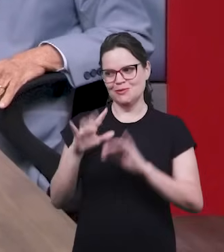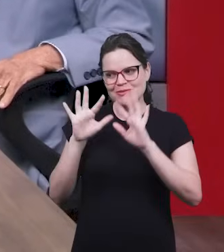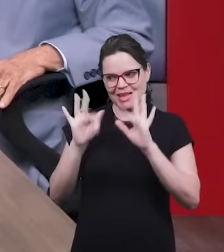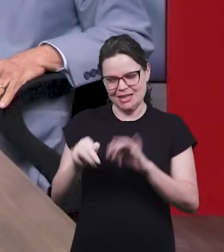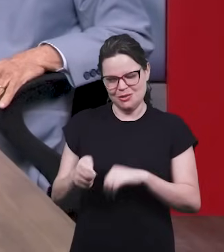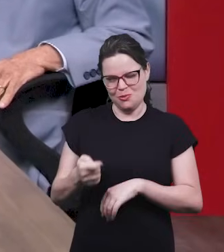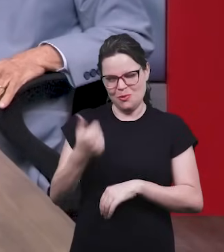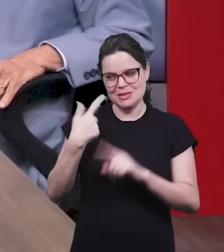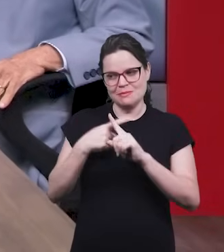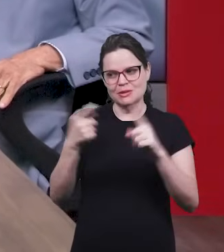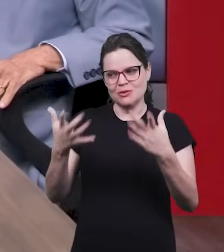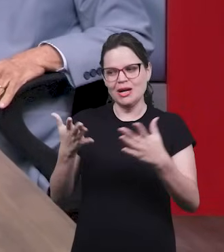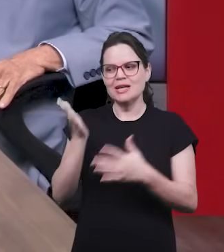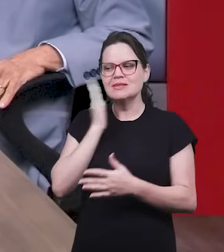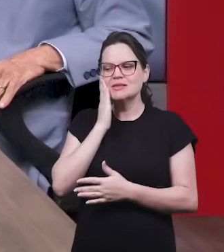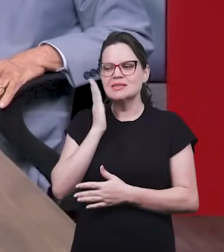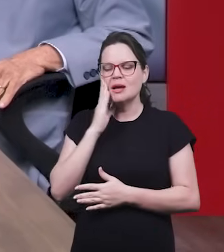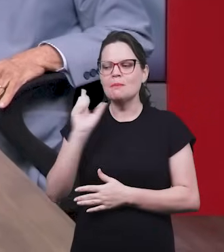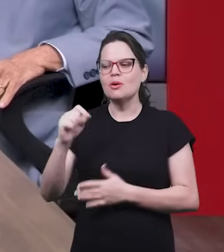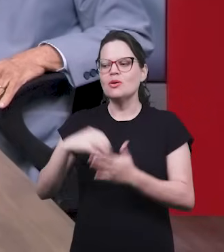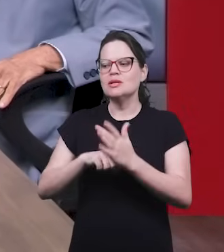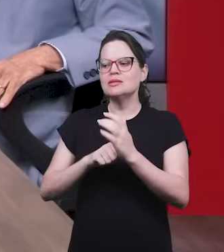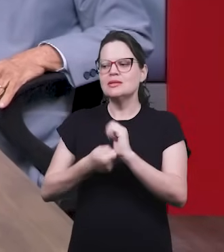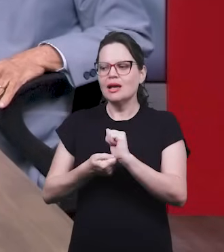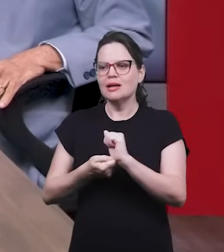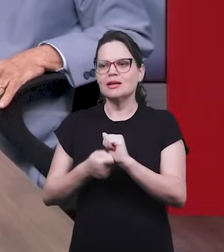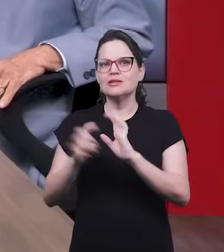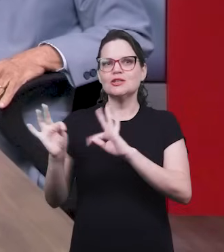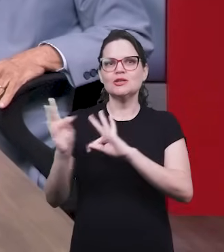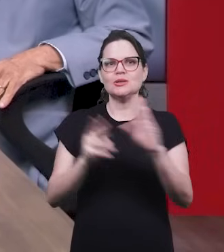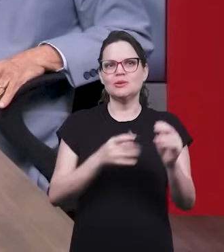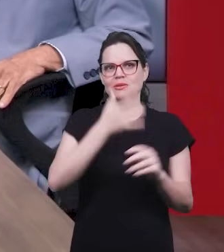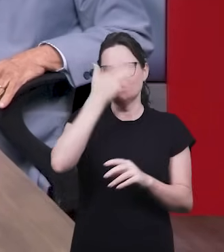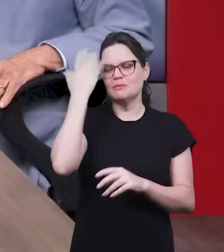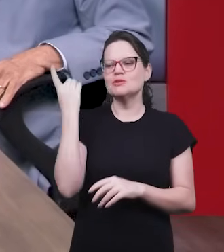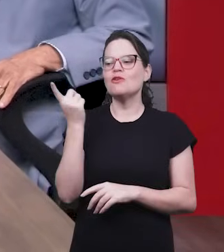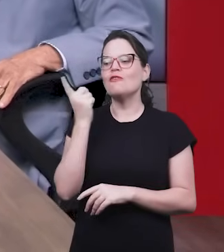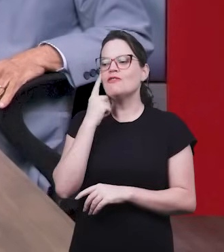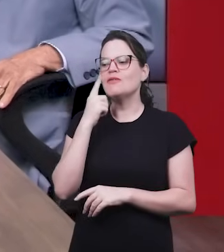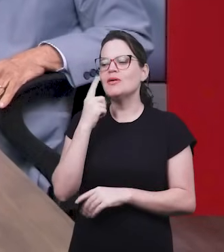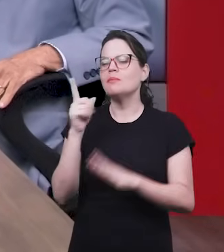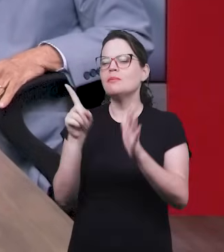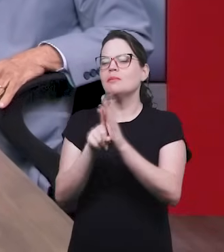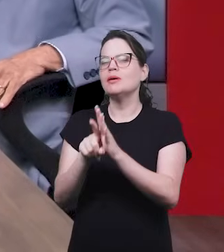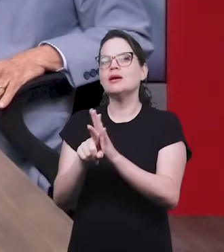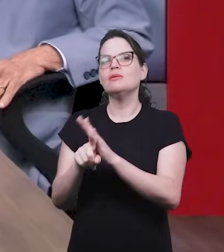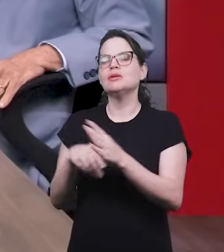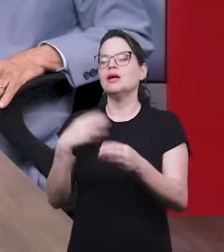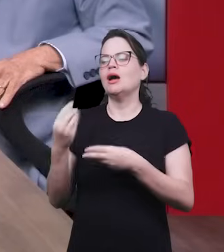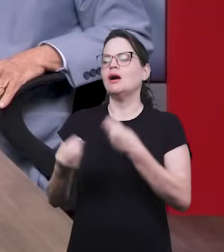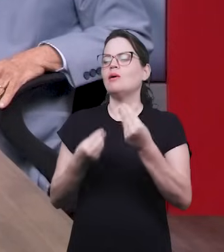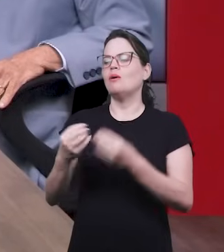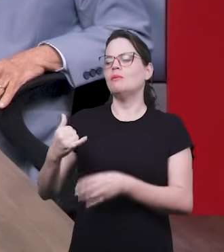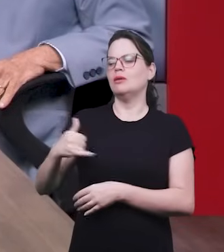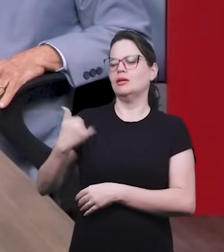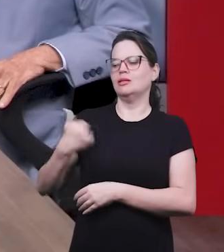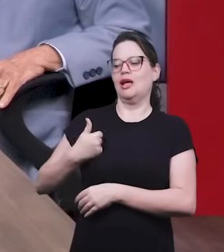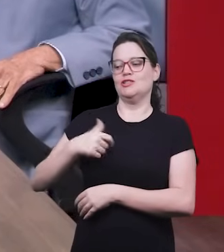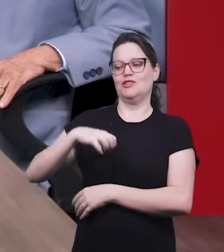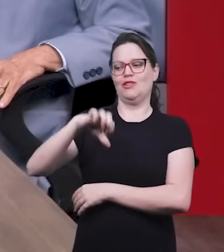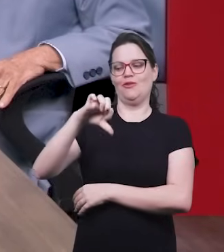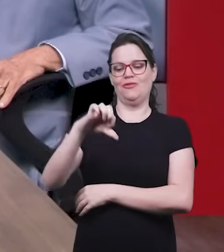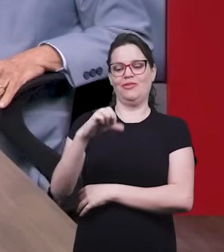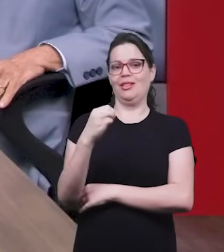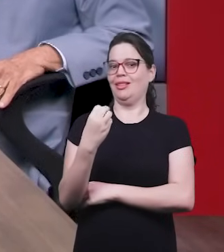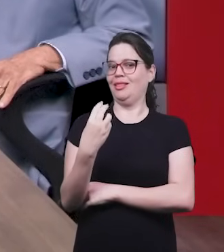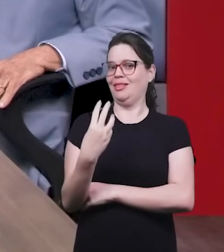que todo mundo que te vê fica se perguntando. Como ter 93